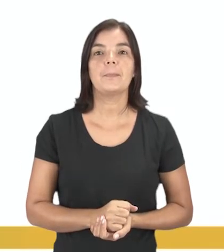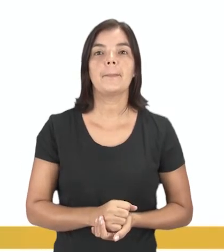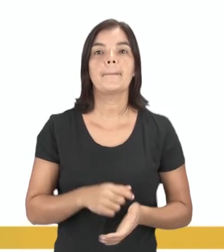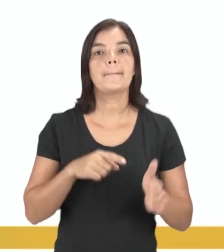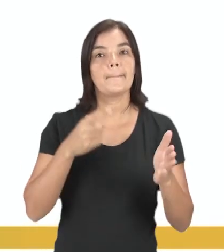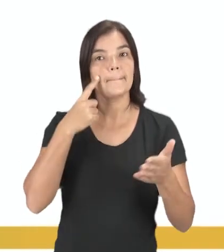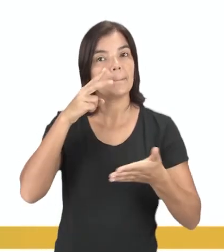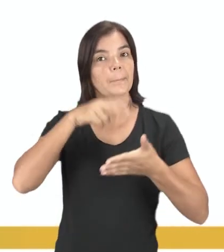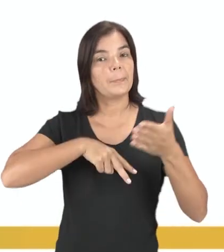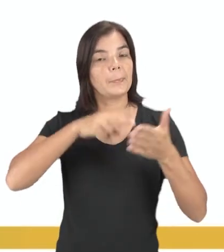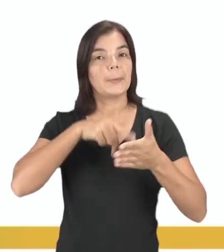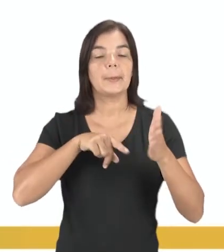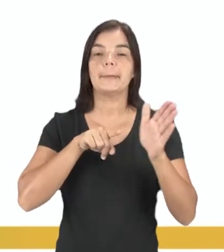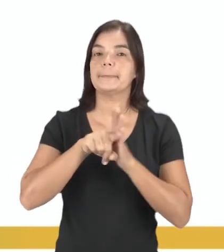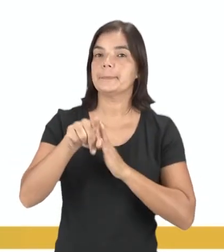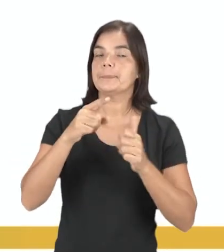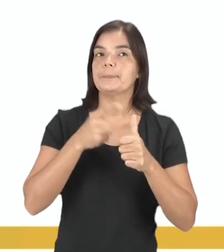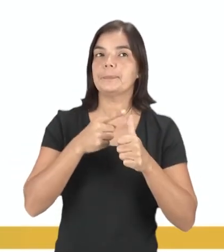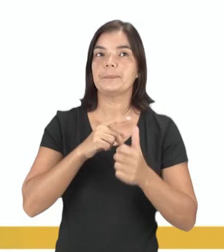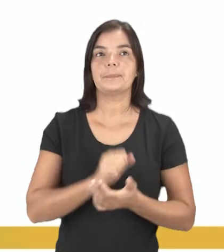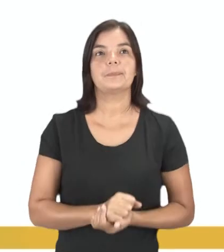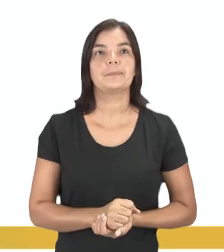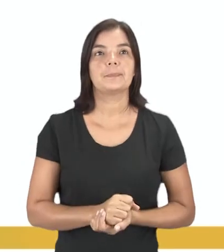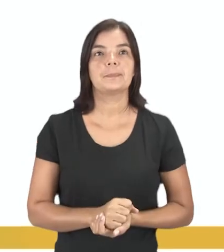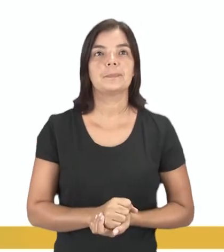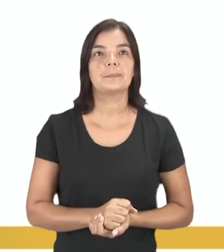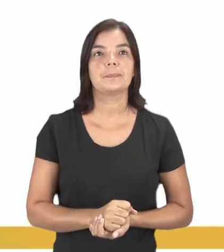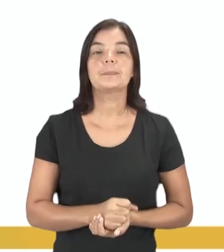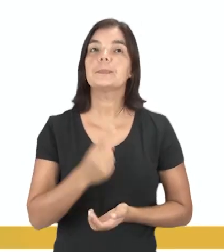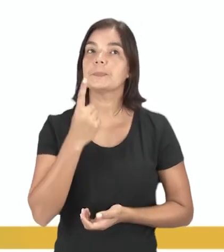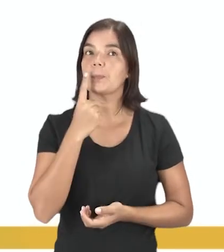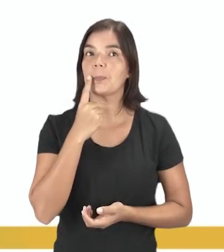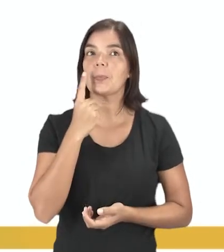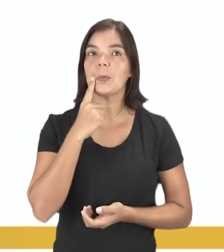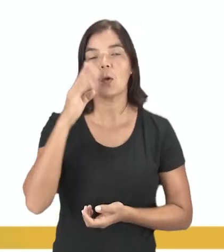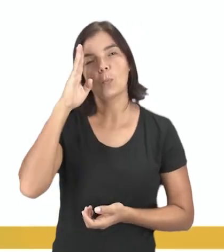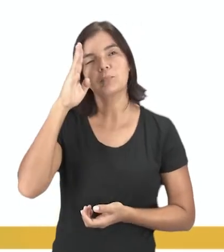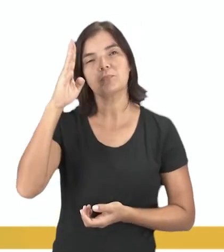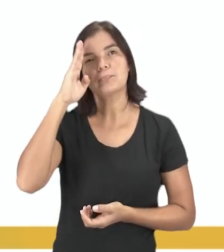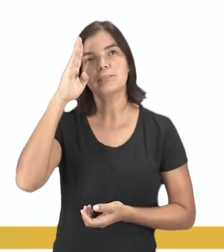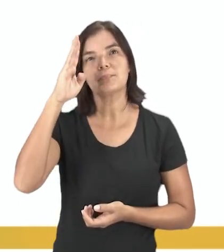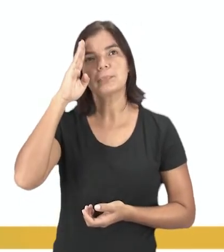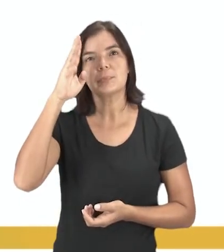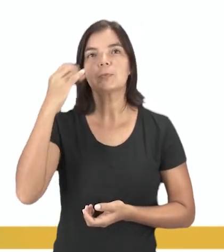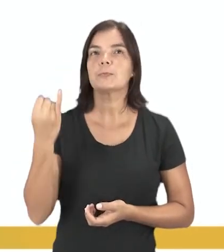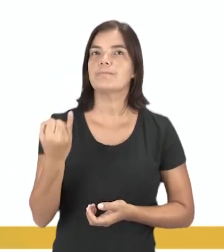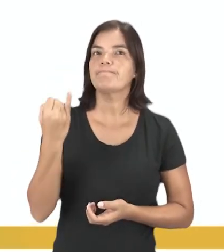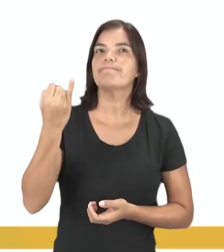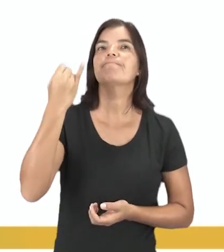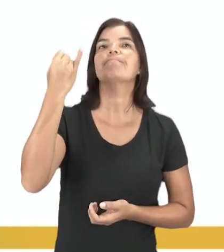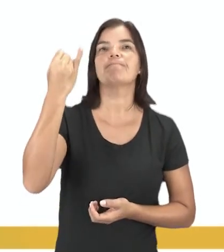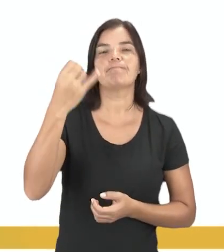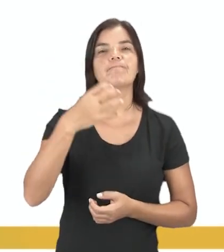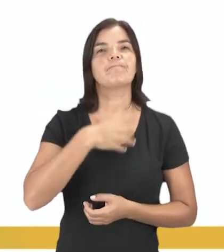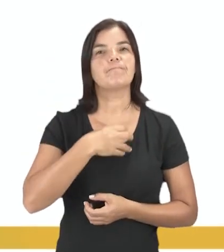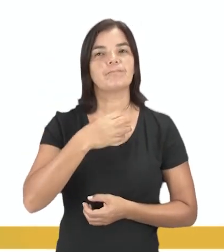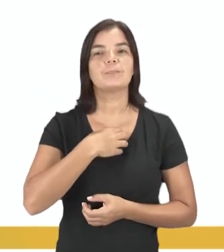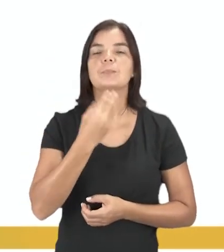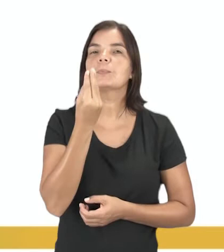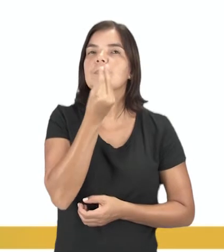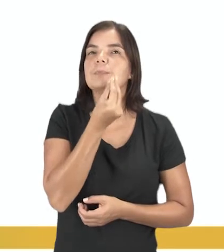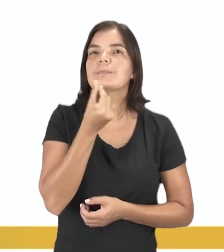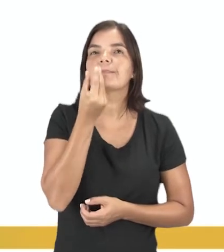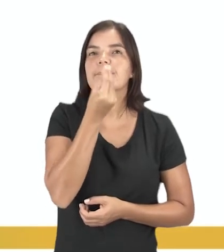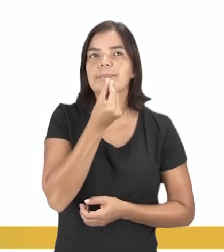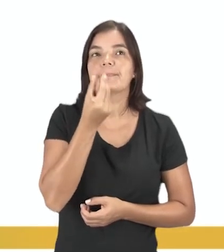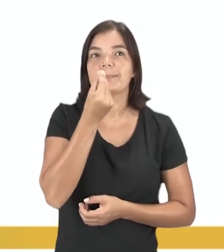Então, vamos ler a primeira atividade. A língua é o principal órgão relacionado com o